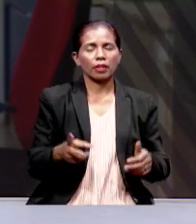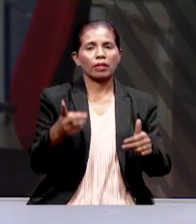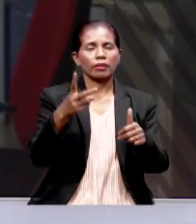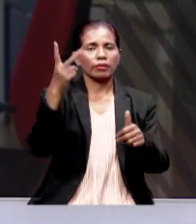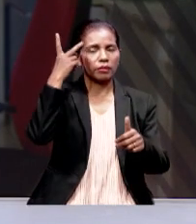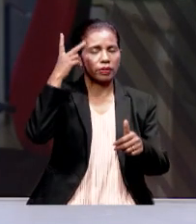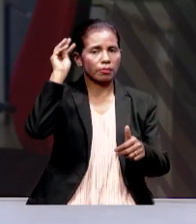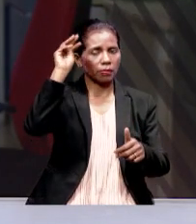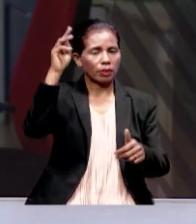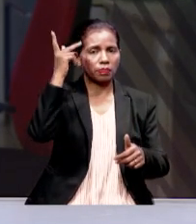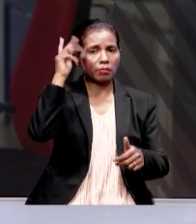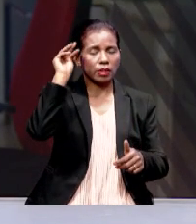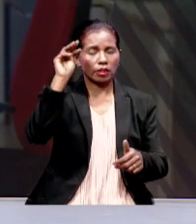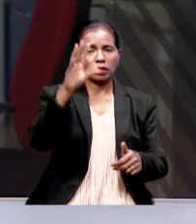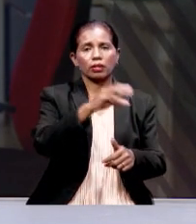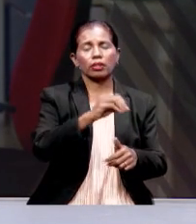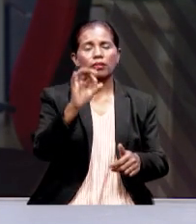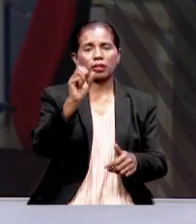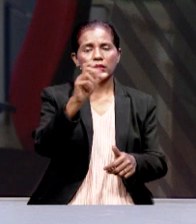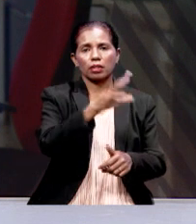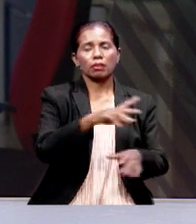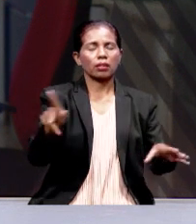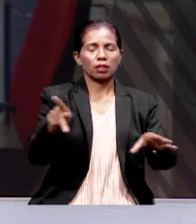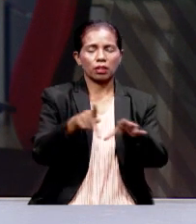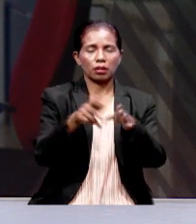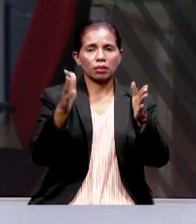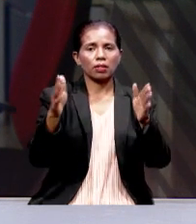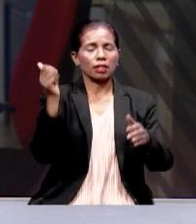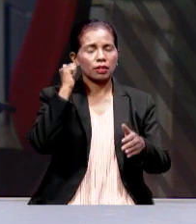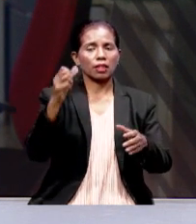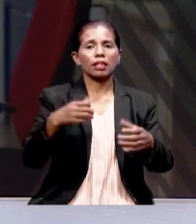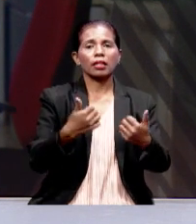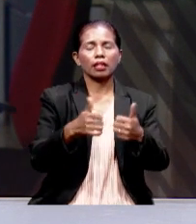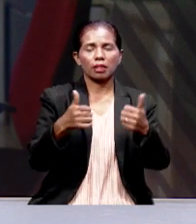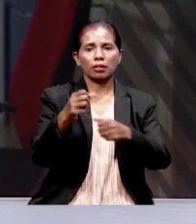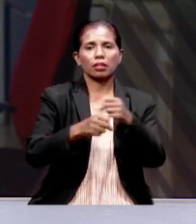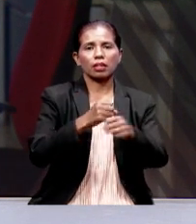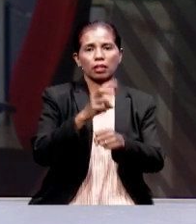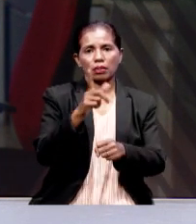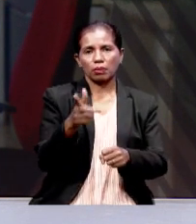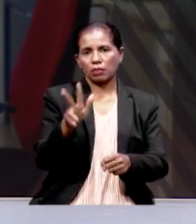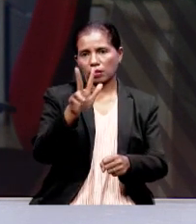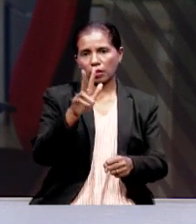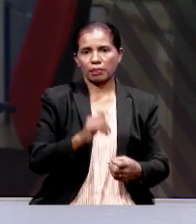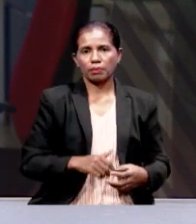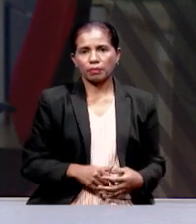Vice-primeiro-ministro Francisco Calbo Adelay participa em encerramento Asian Games em Rio Roro no Recintolo.